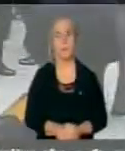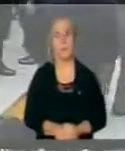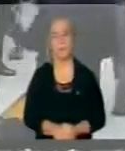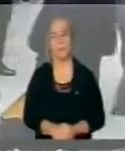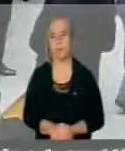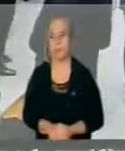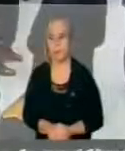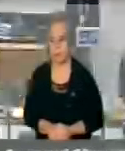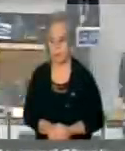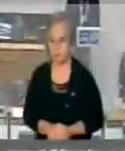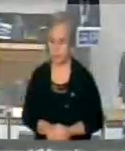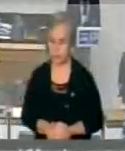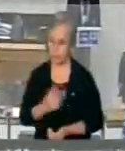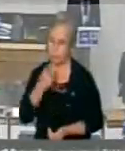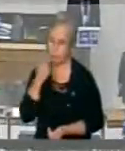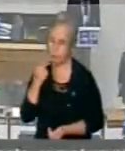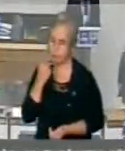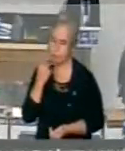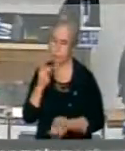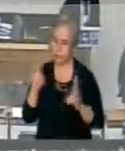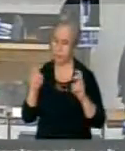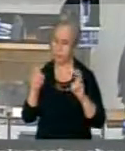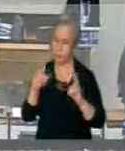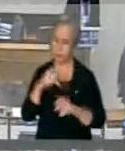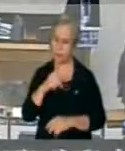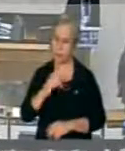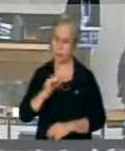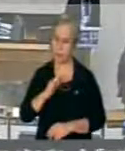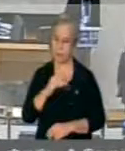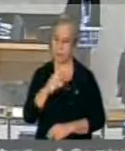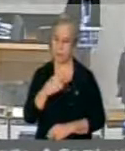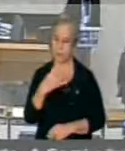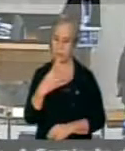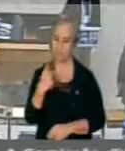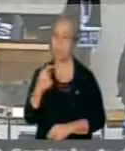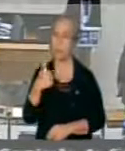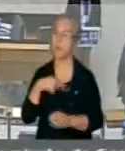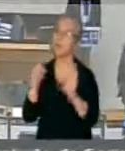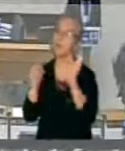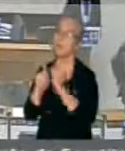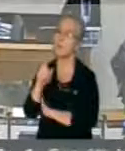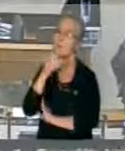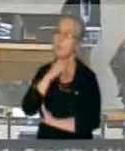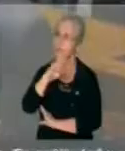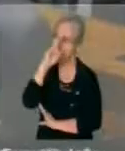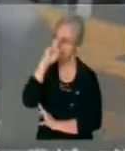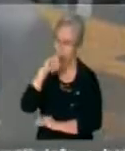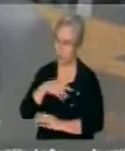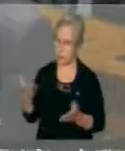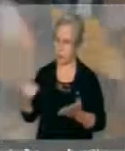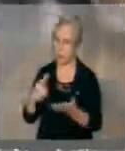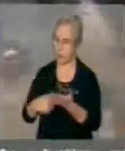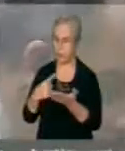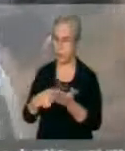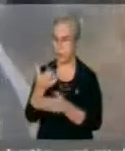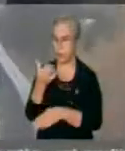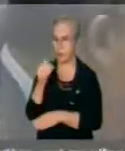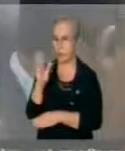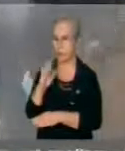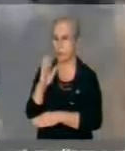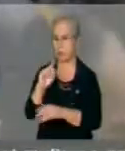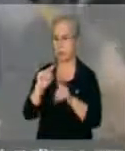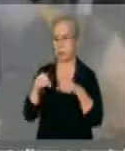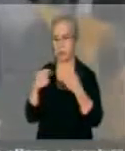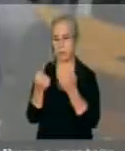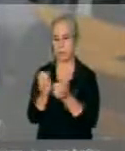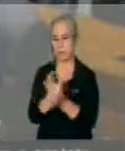Sobre a 241, eu queria primeiro consultar a Vossa Excelência. Hoje está marcada para as 16 horas uma reunião